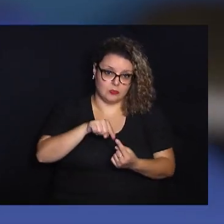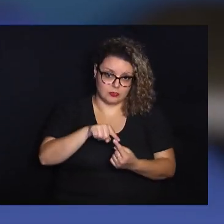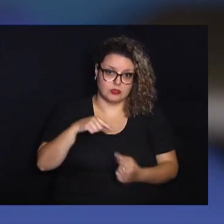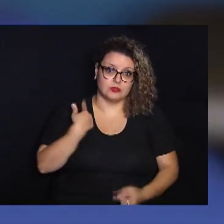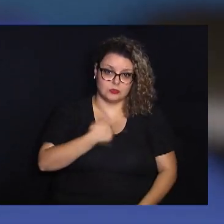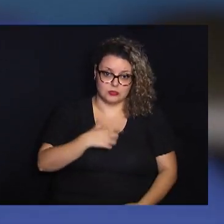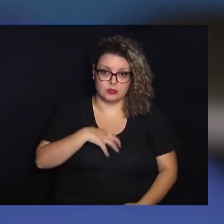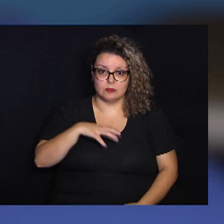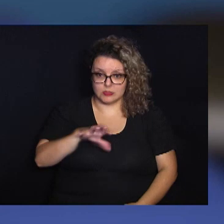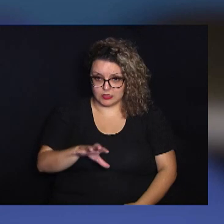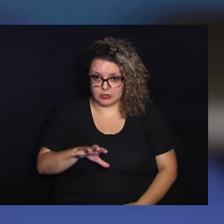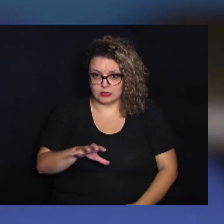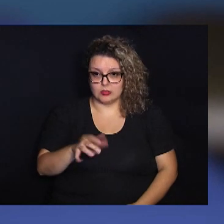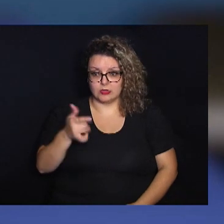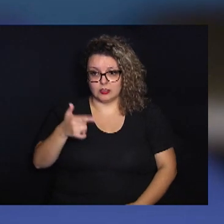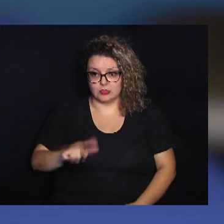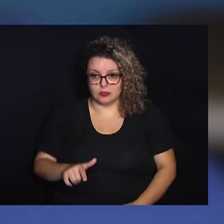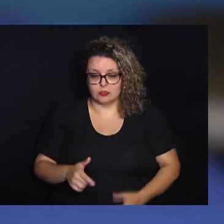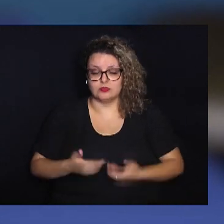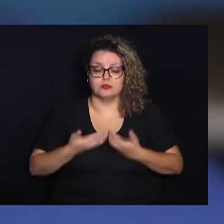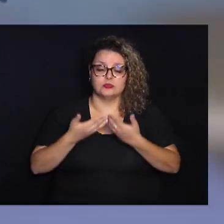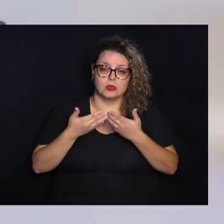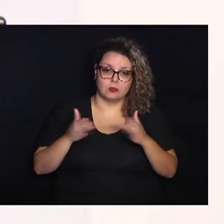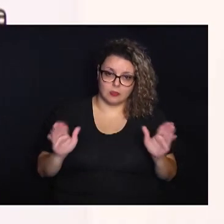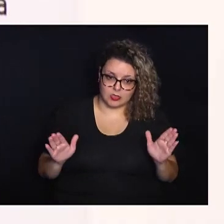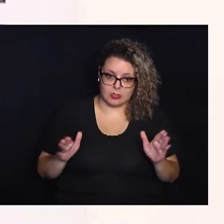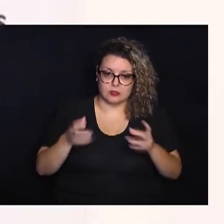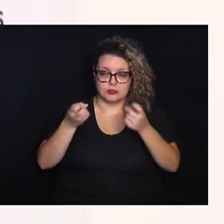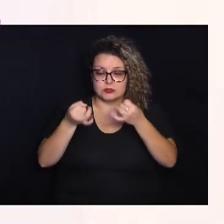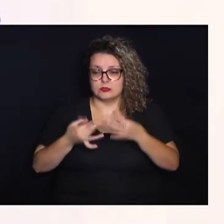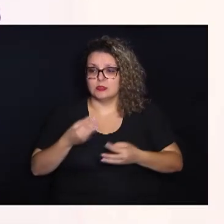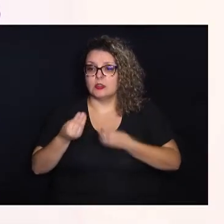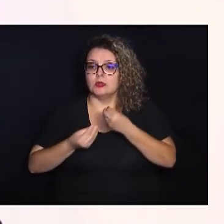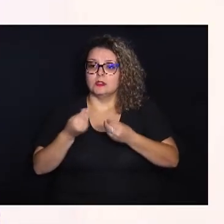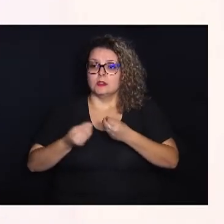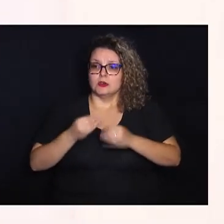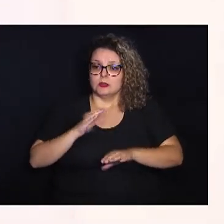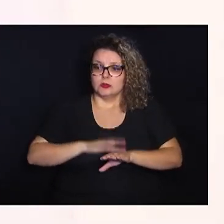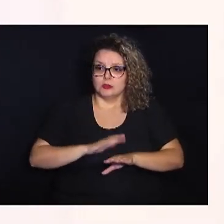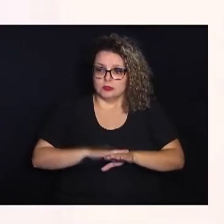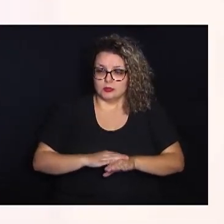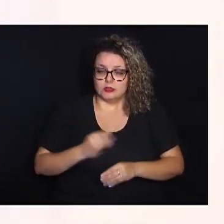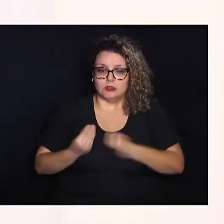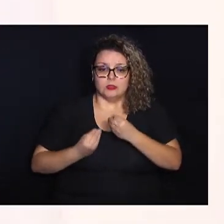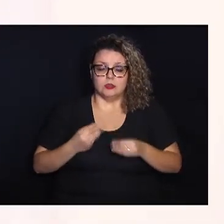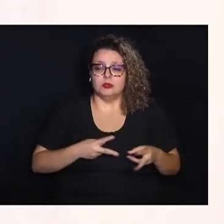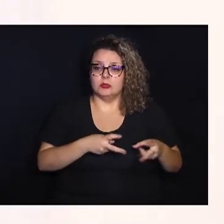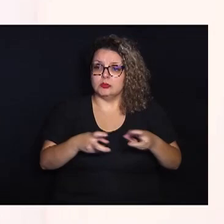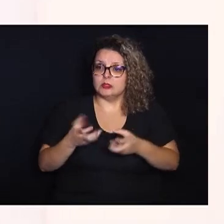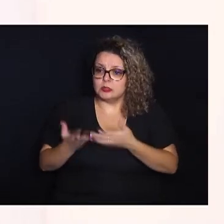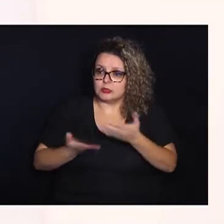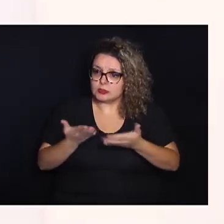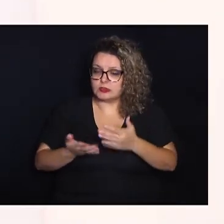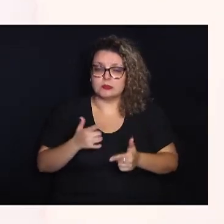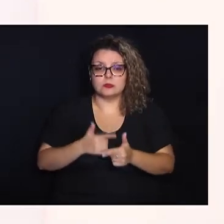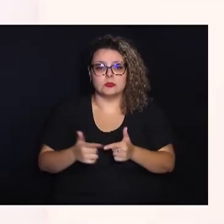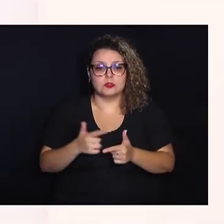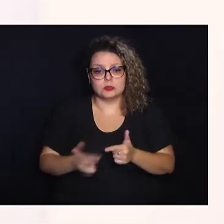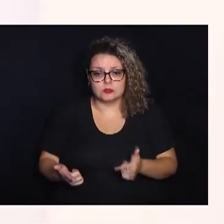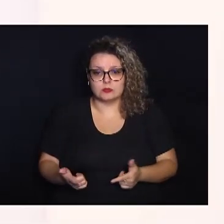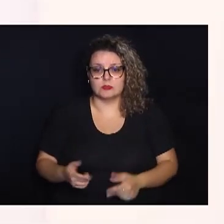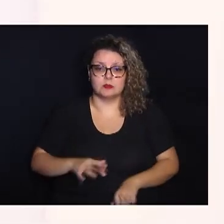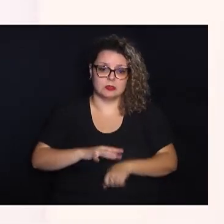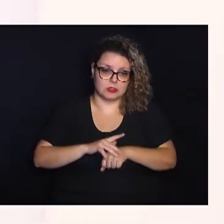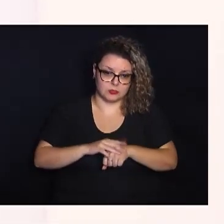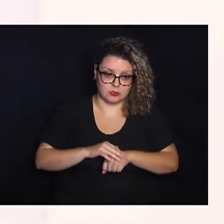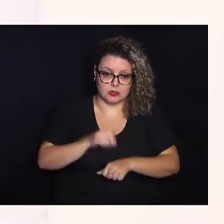esse, manter as portas abertas, explicar como tem funcionado, como enxergamos e tratamos a doença do alcoolismo. Nós a